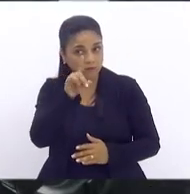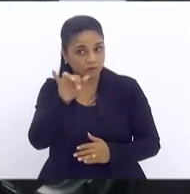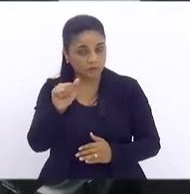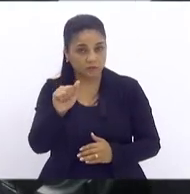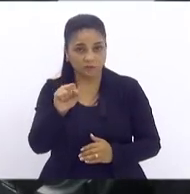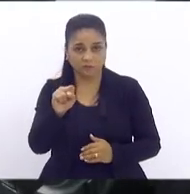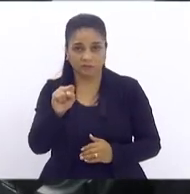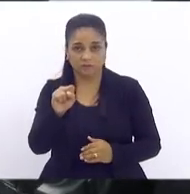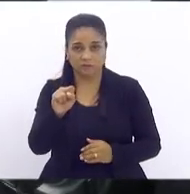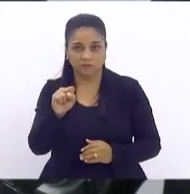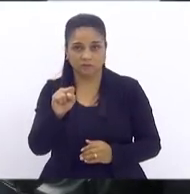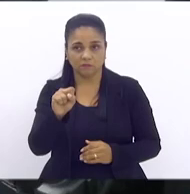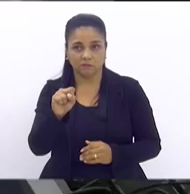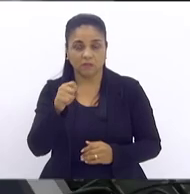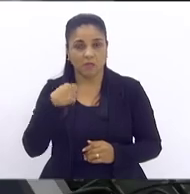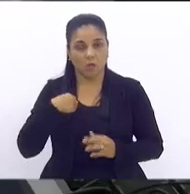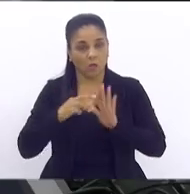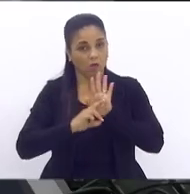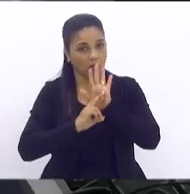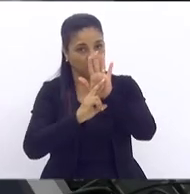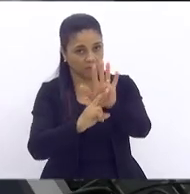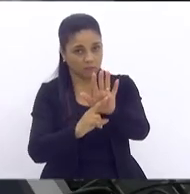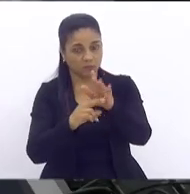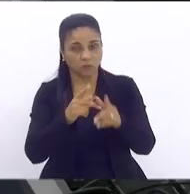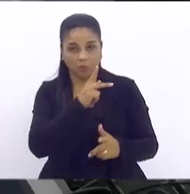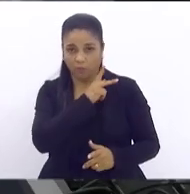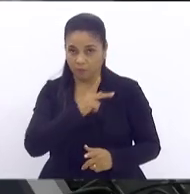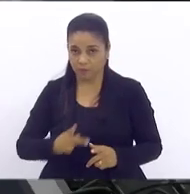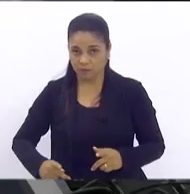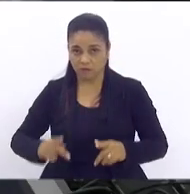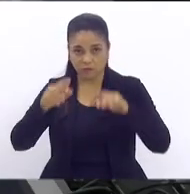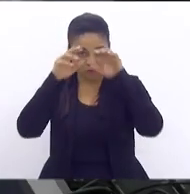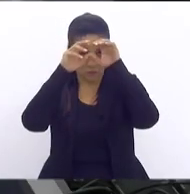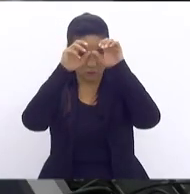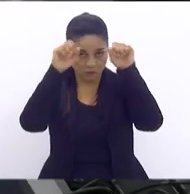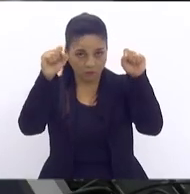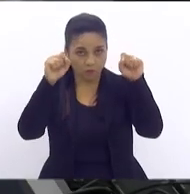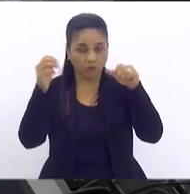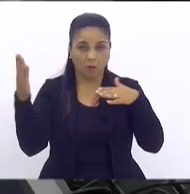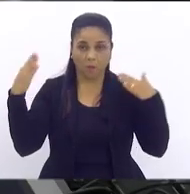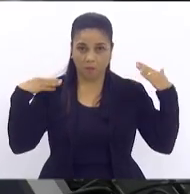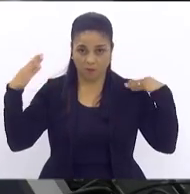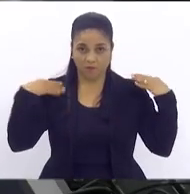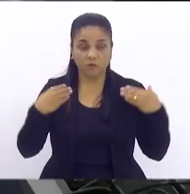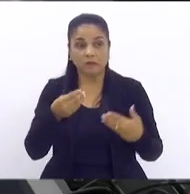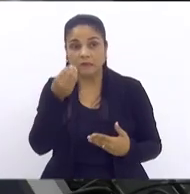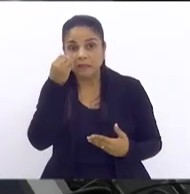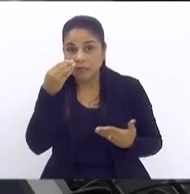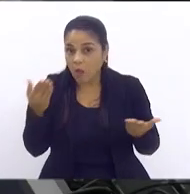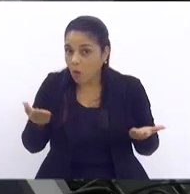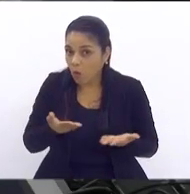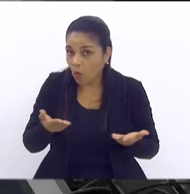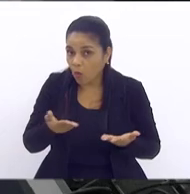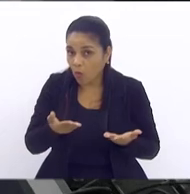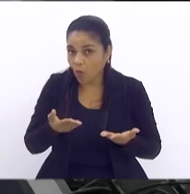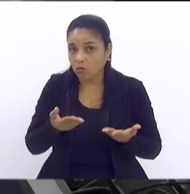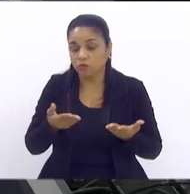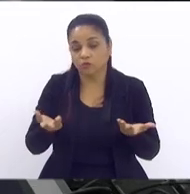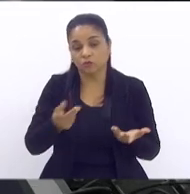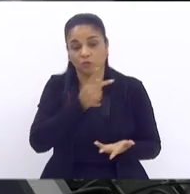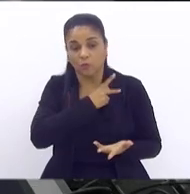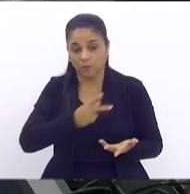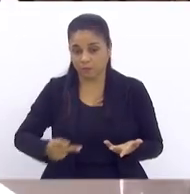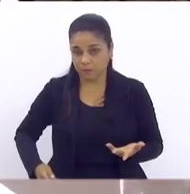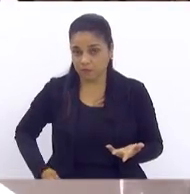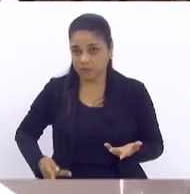Senhor deputado, como eu represento o presidente do Tribunal Marítimo, é necessário que eu chegue, vou tentar fazer isso hoje, ao retornar, despachar com o presidente do Tribunal Marítimo,